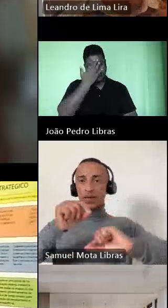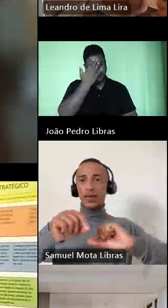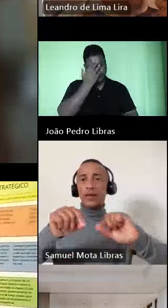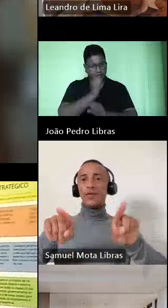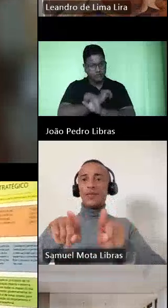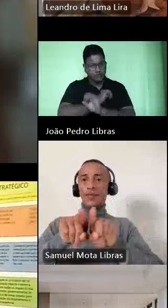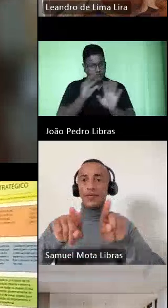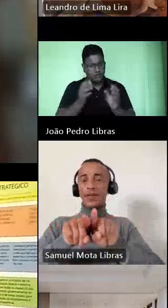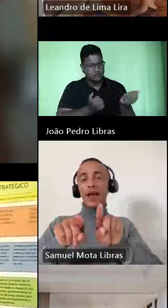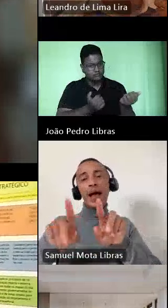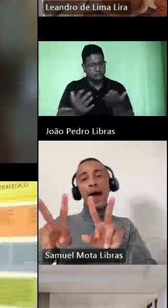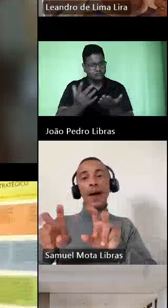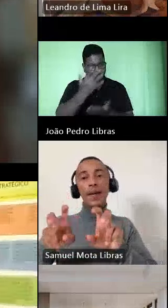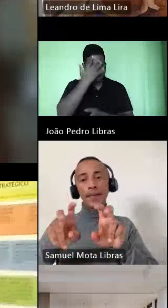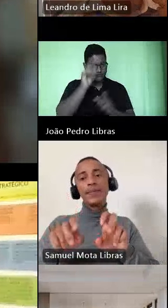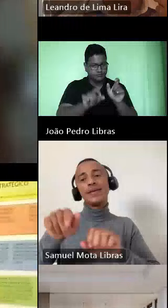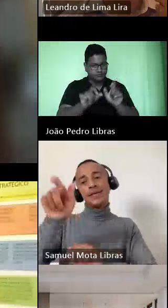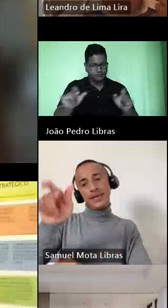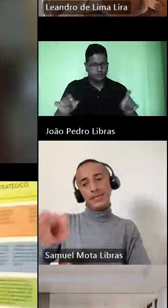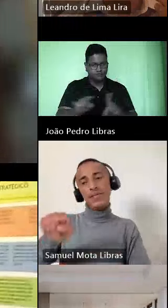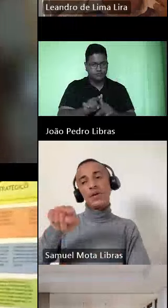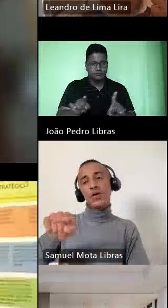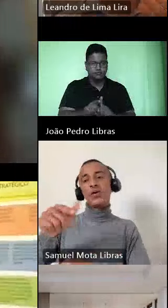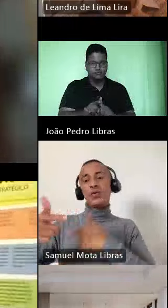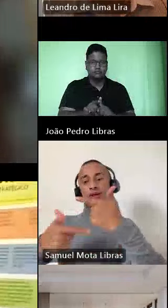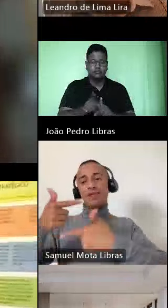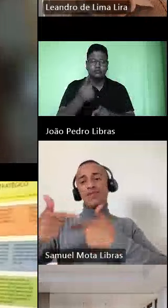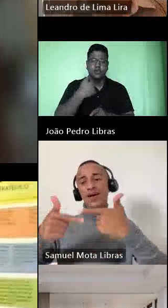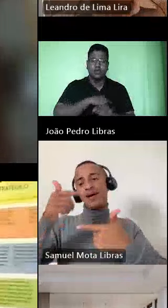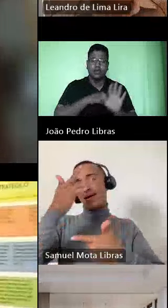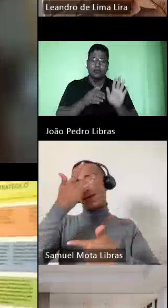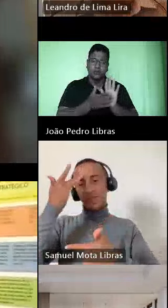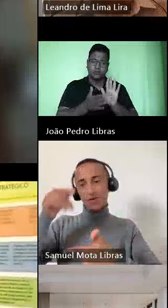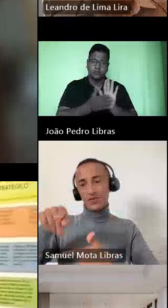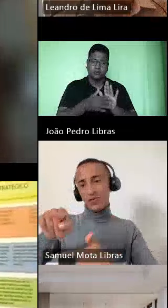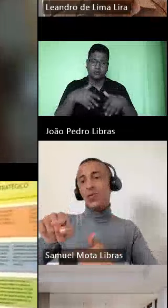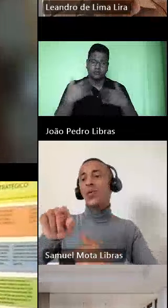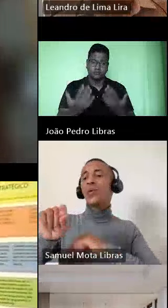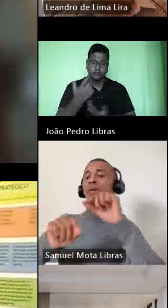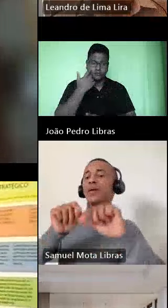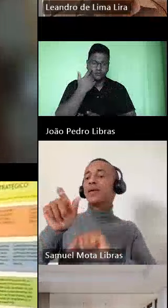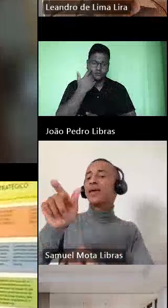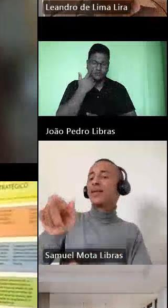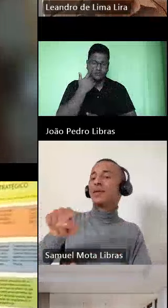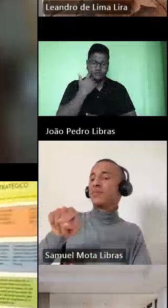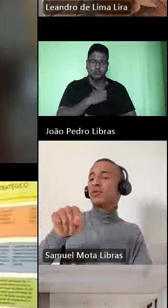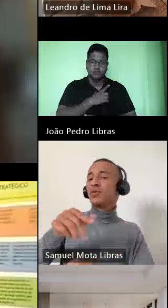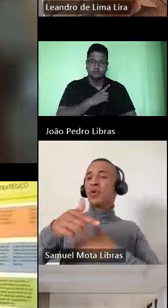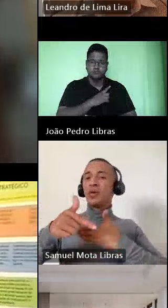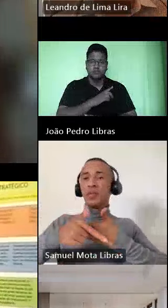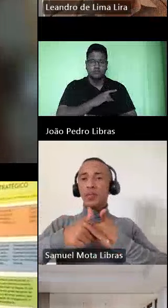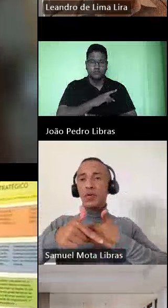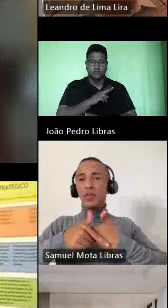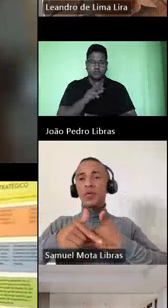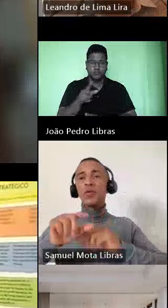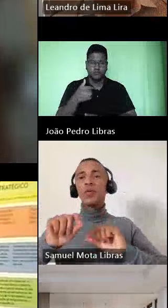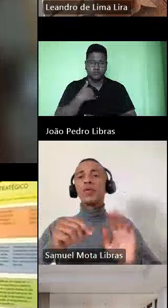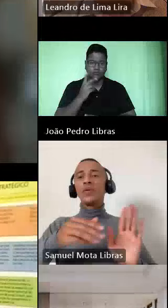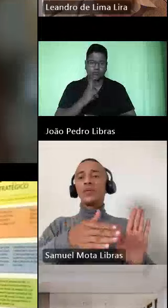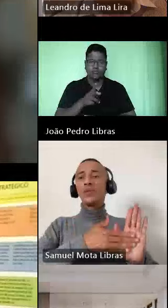às pessoas também pelo por aquilo que elas propõem né Então esse daí também é algo que eu sempre procuro tomar cuidado né